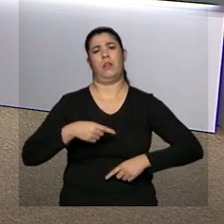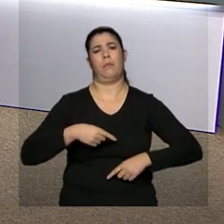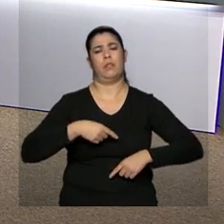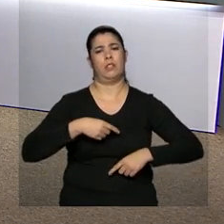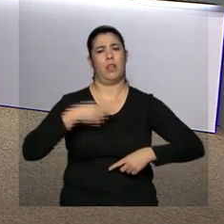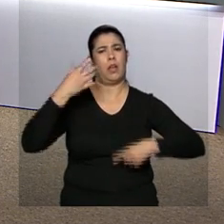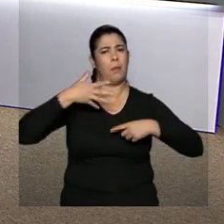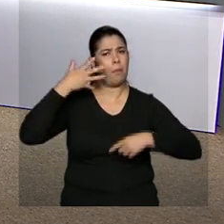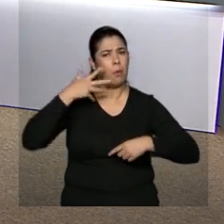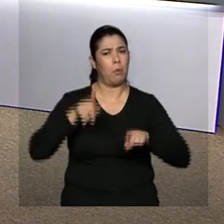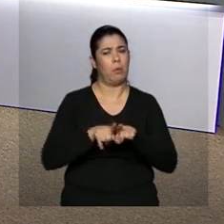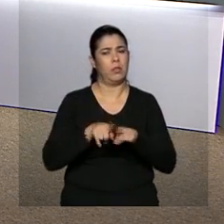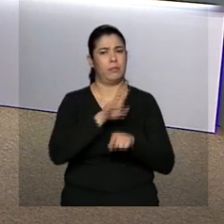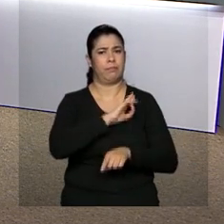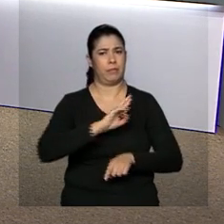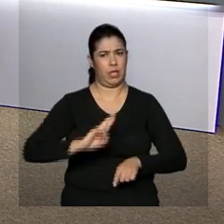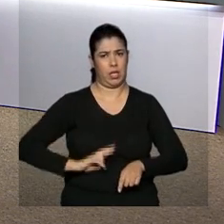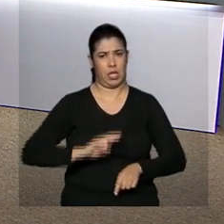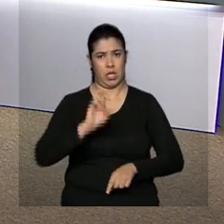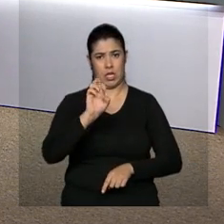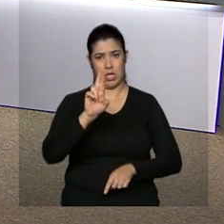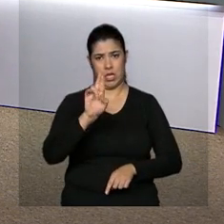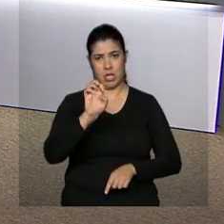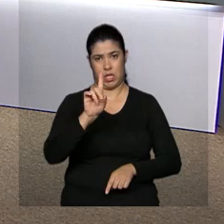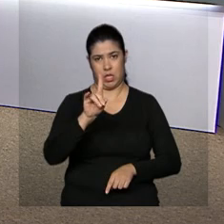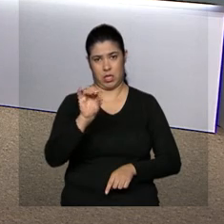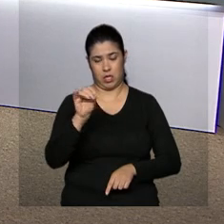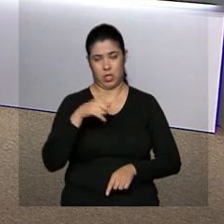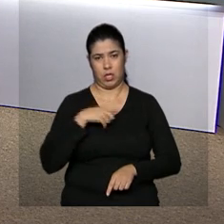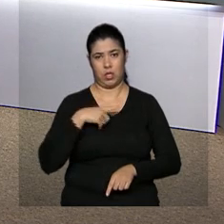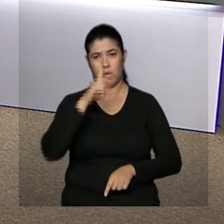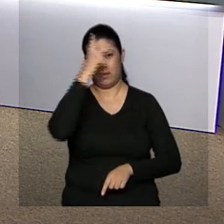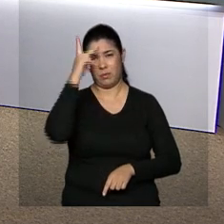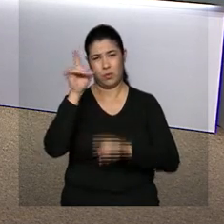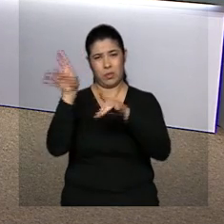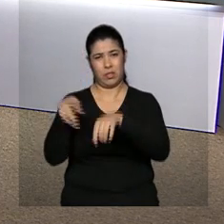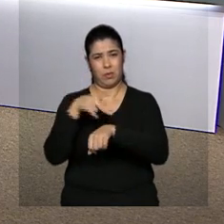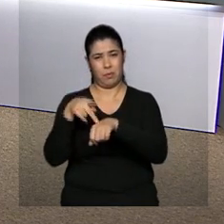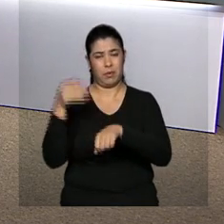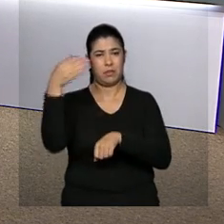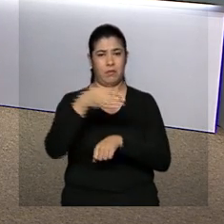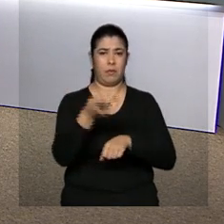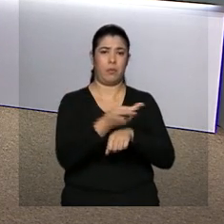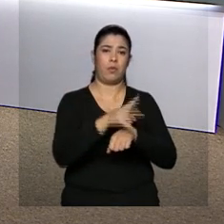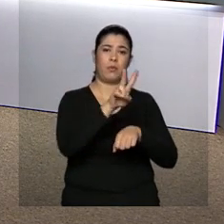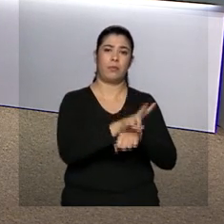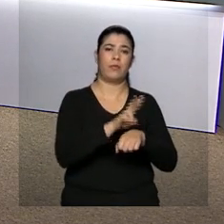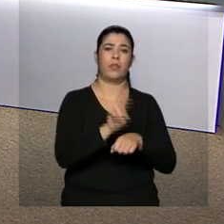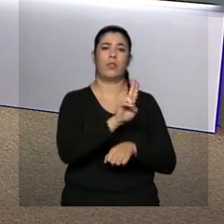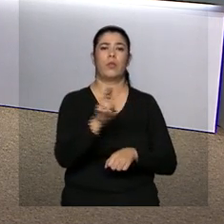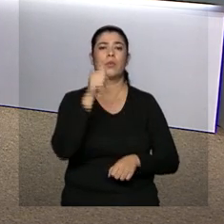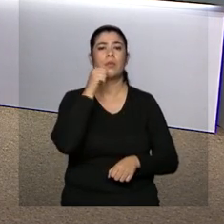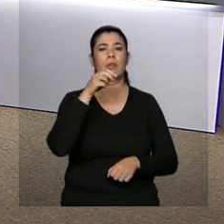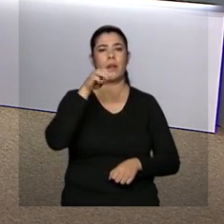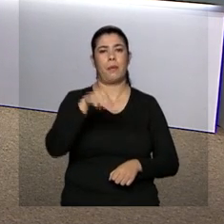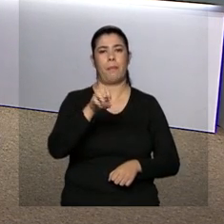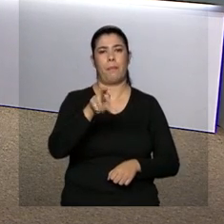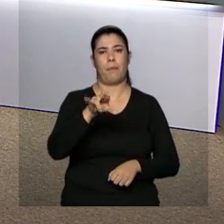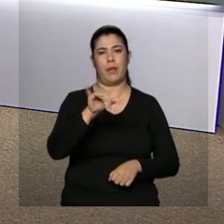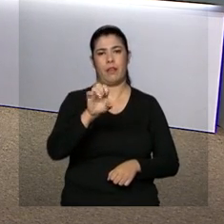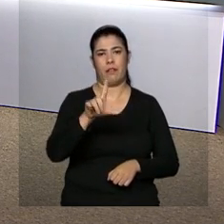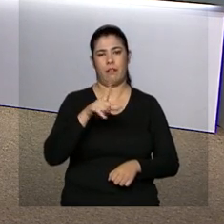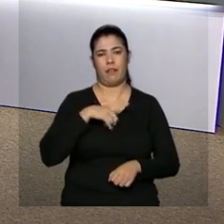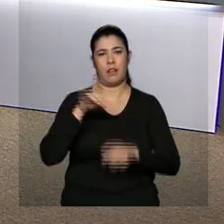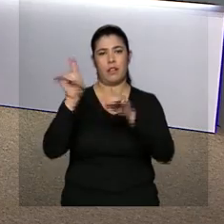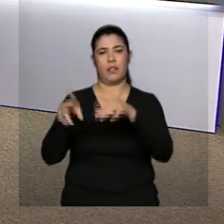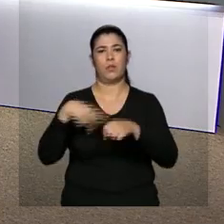motivos que levam as pessoas a deixarem o seu país de origem. Nós vamos acompanhar a história de Meirelle Muluila, uma refugiada do Congo